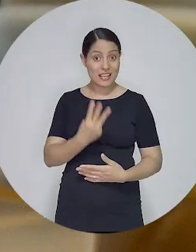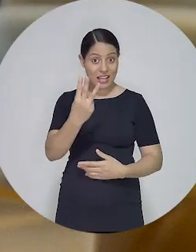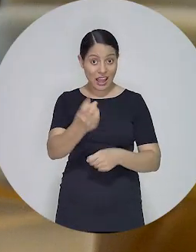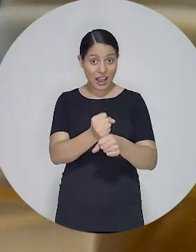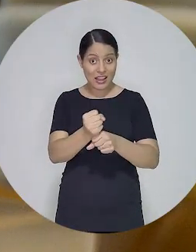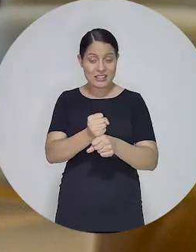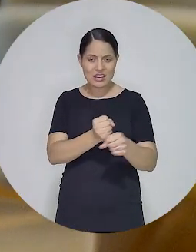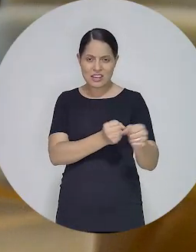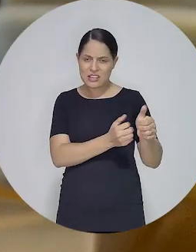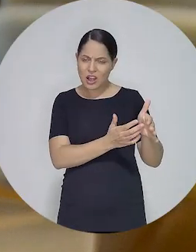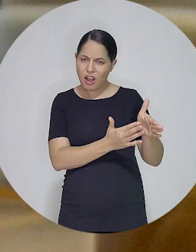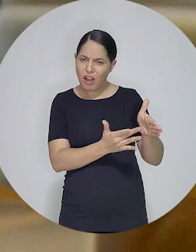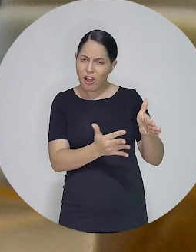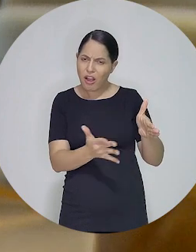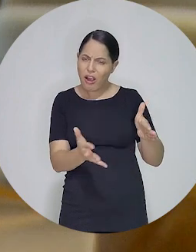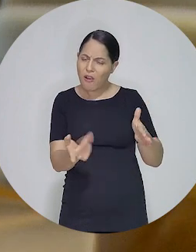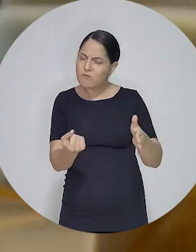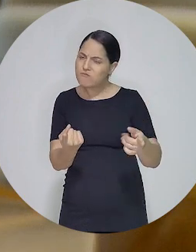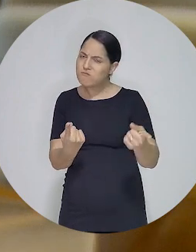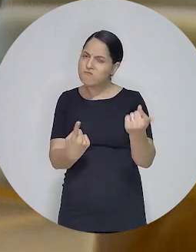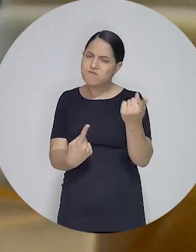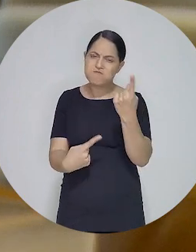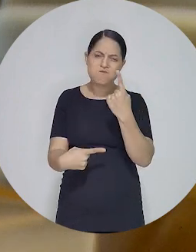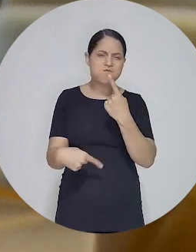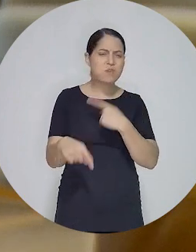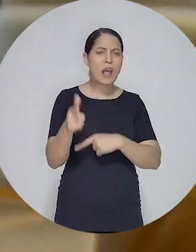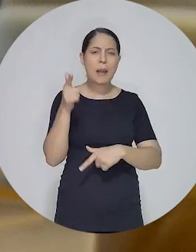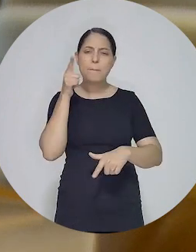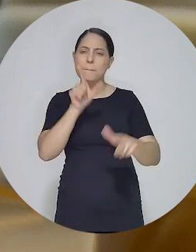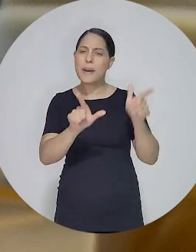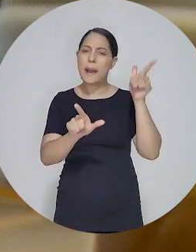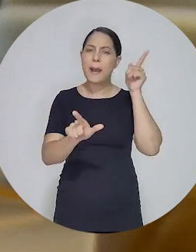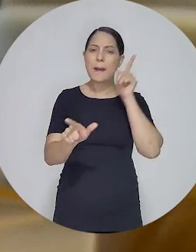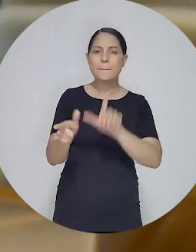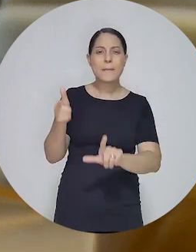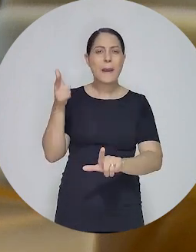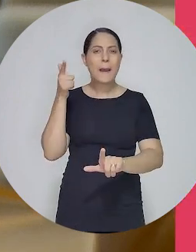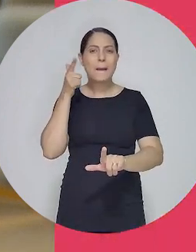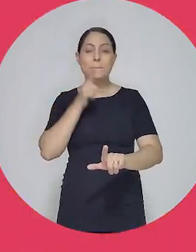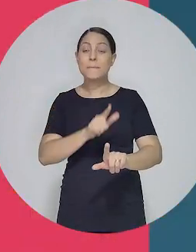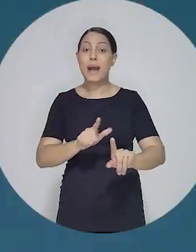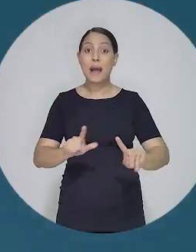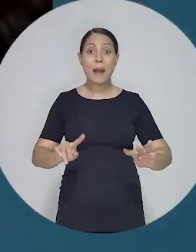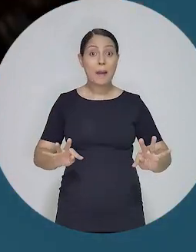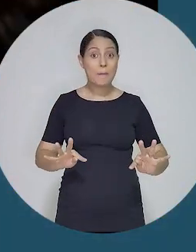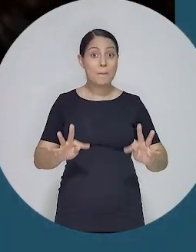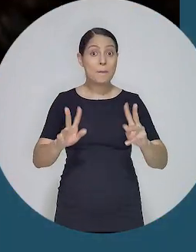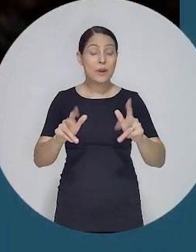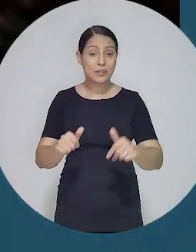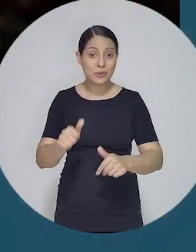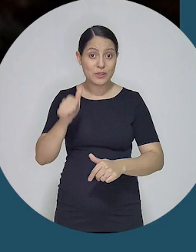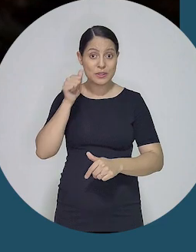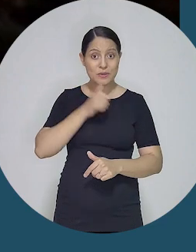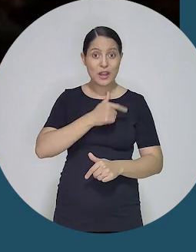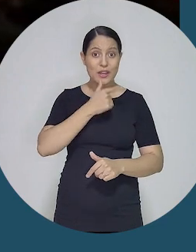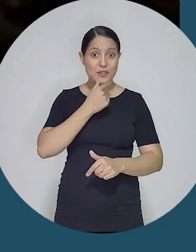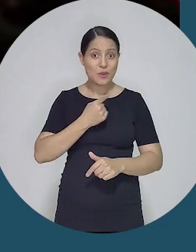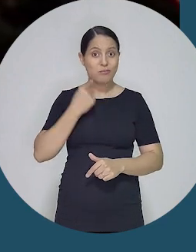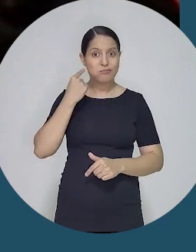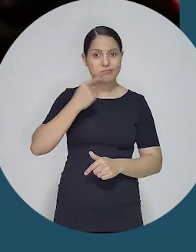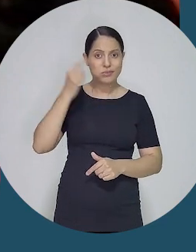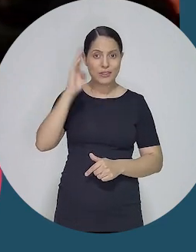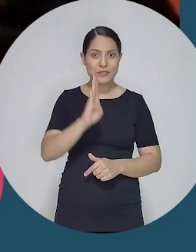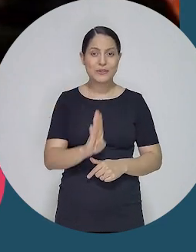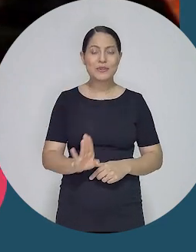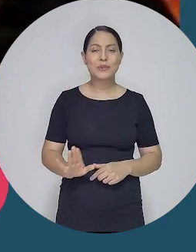3 anos de muito avanço, de muito crescimento e de muitas conquistas para todas as advogadas e